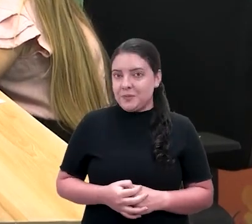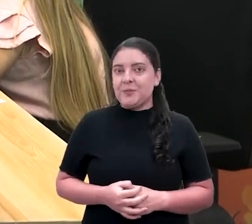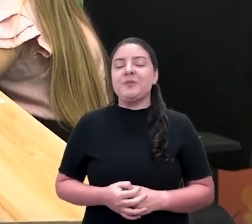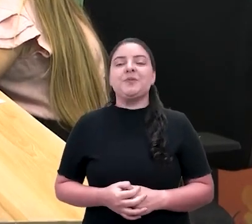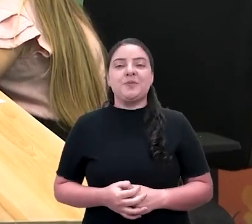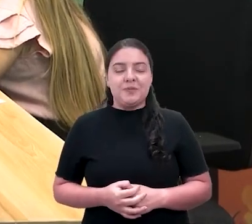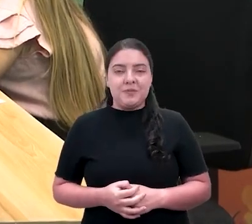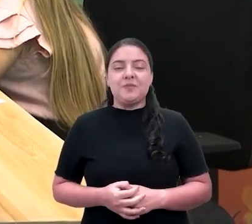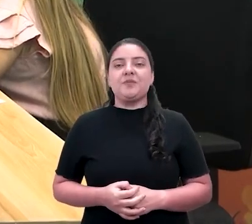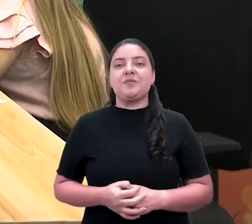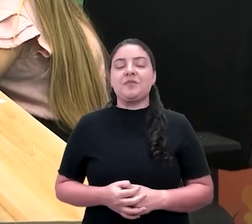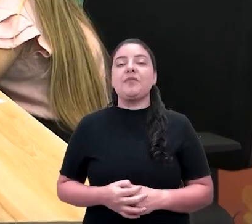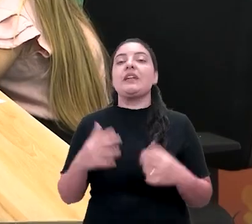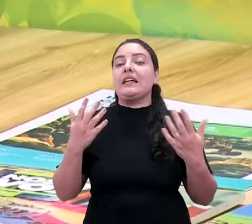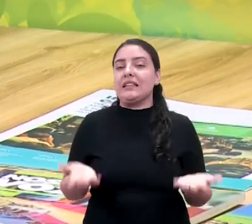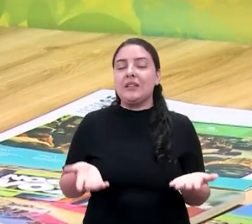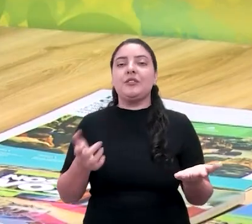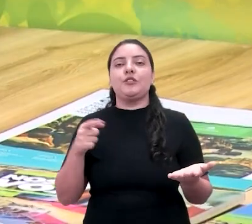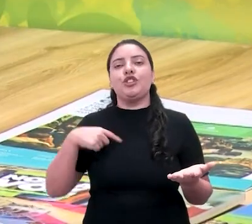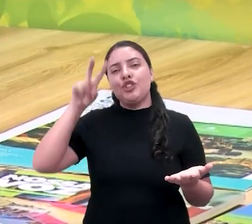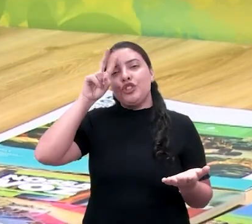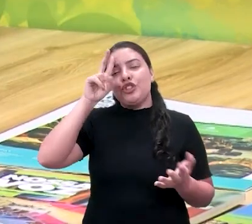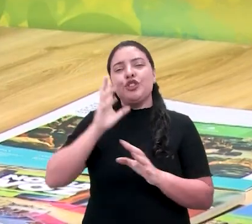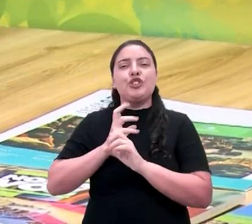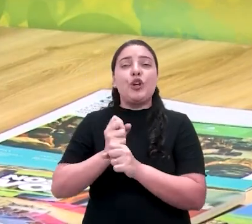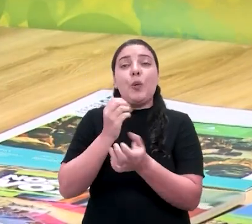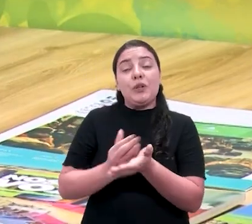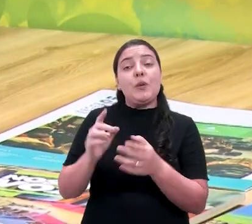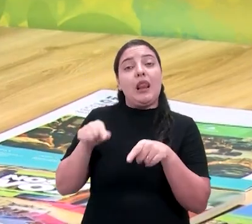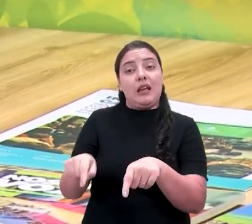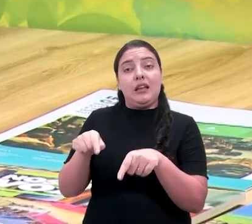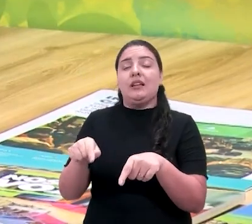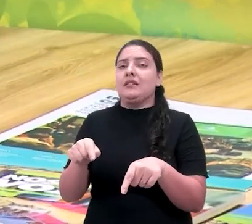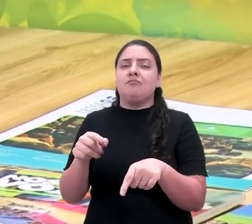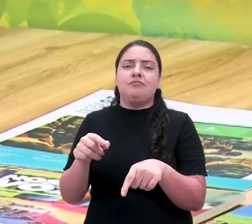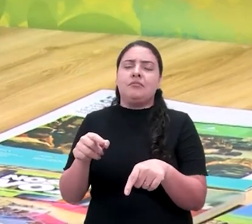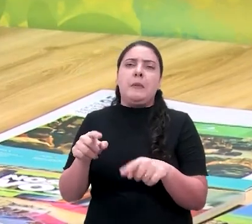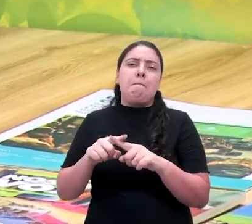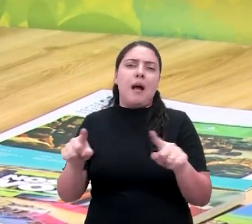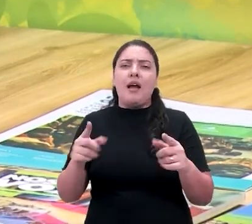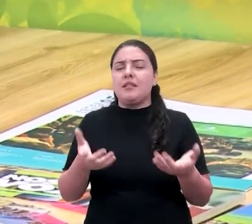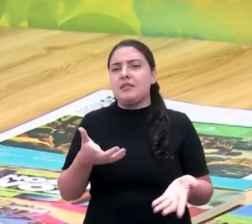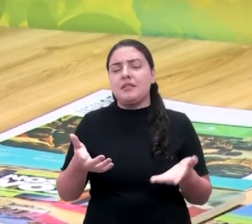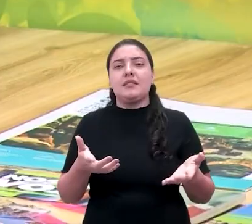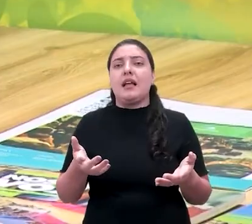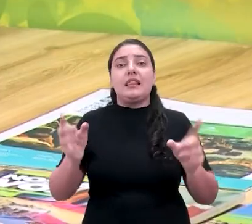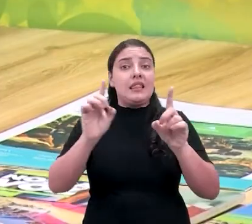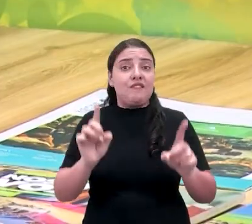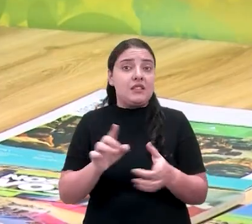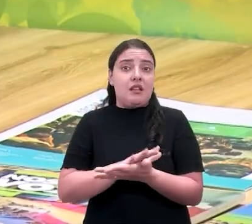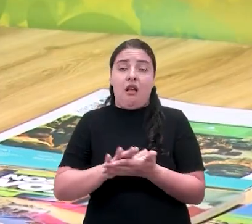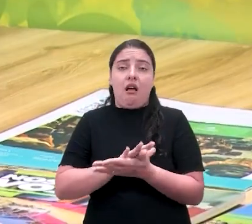muitos anos. anos. Então, a nossa história começou ali, né? E até então, sem nenhum indício de